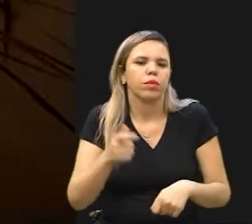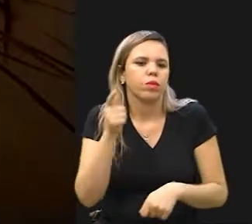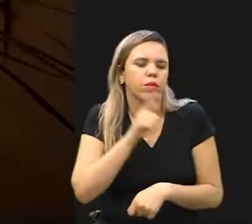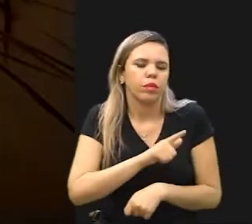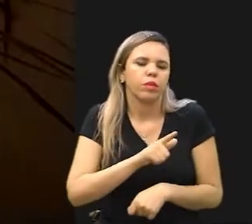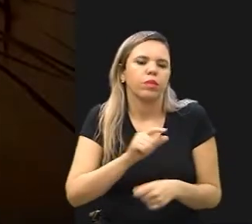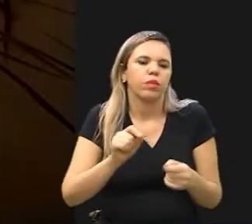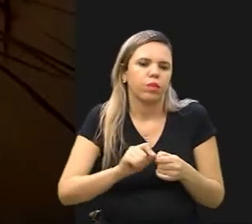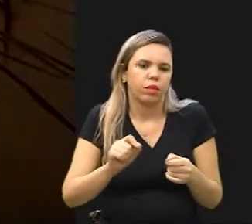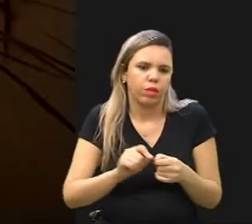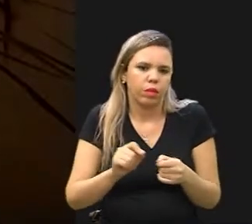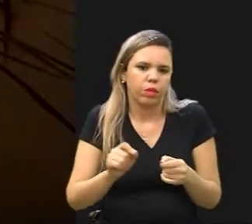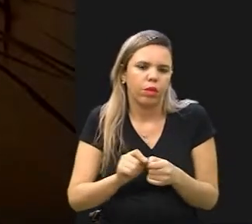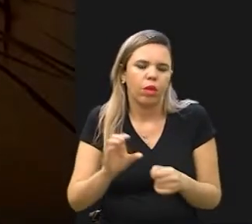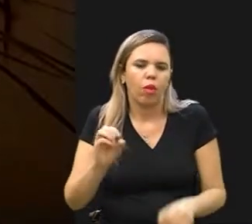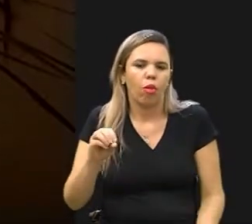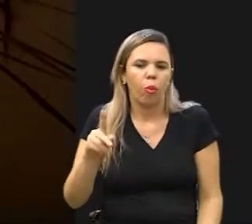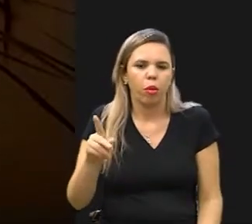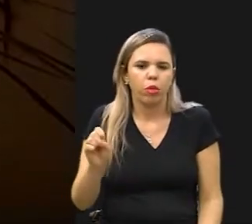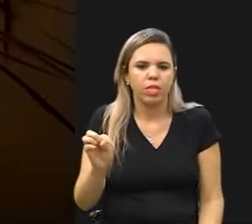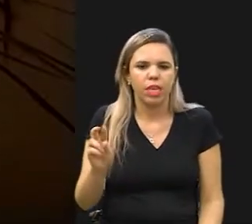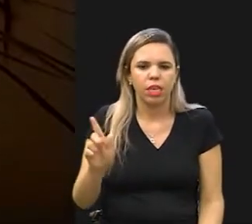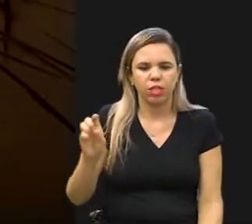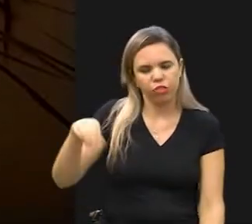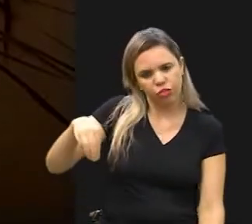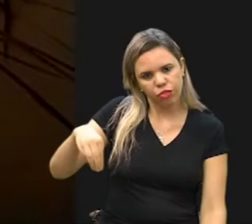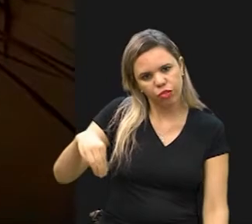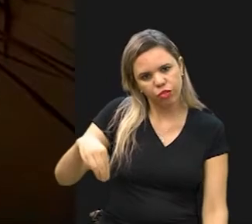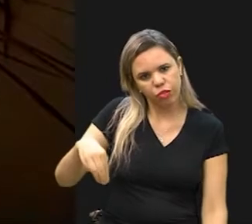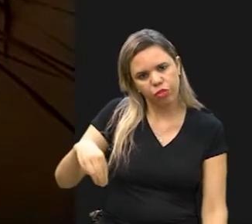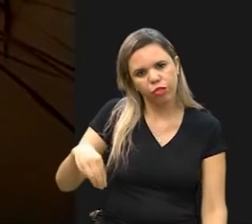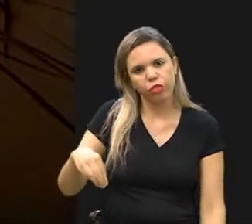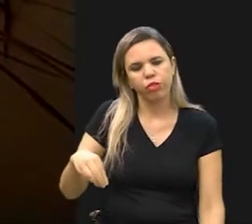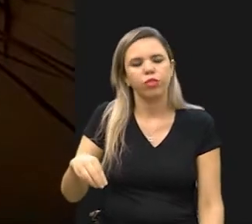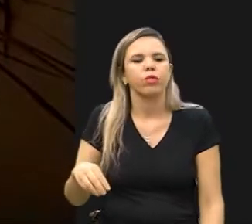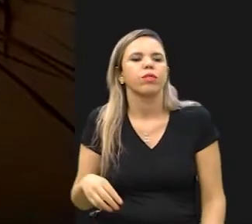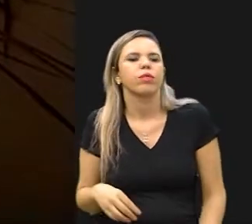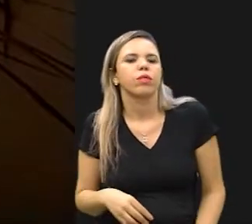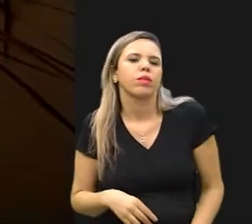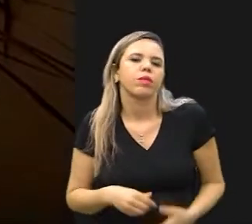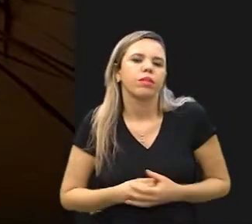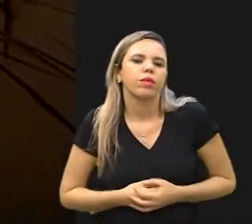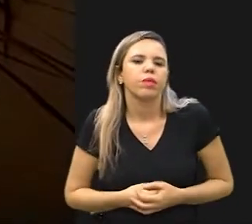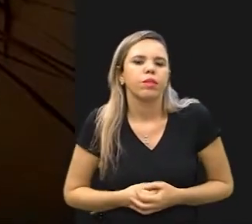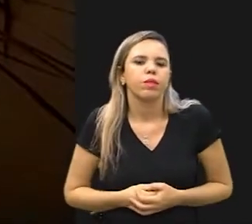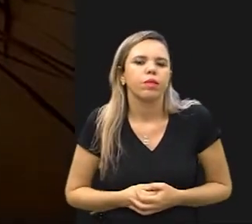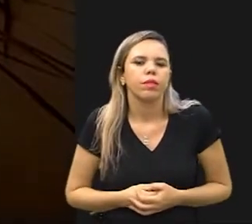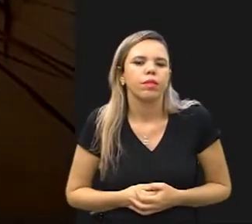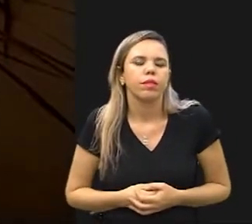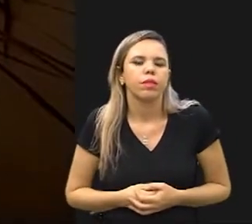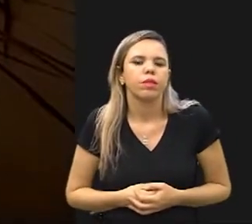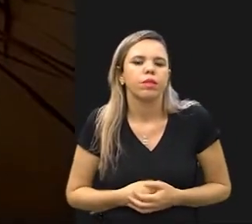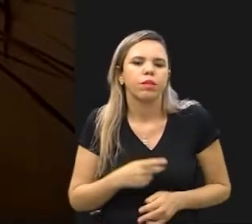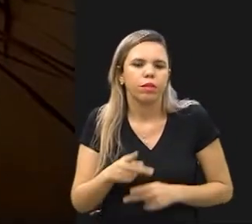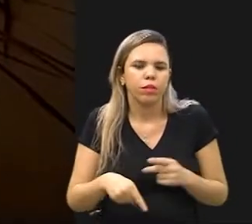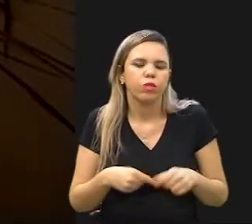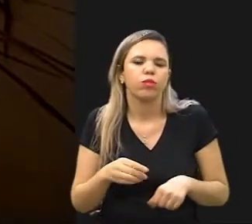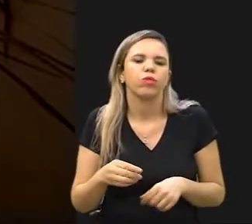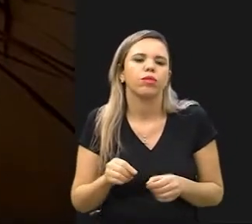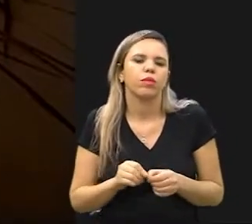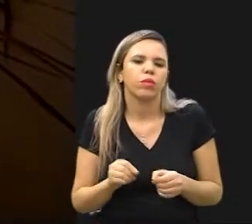gente conseguiria fazer compostagem e eu encontrei a compostagem termofílica. A compostagem termofílica, o